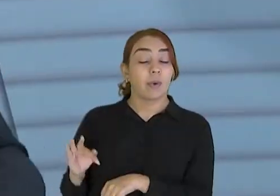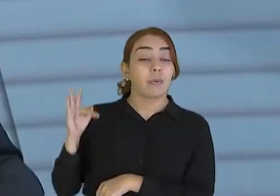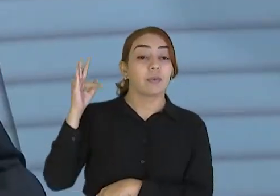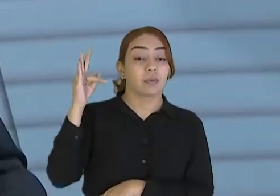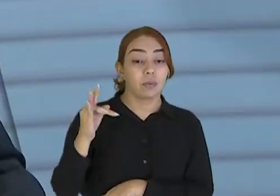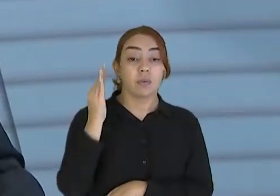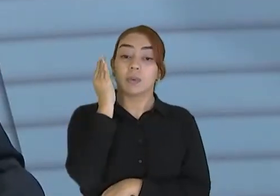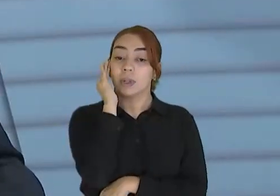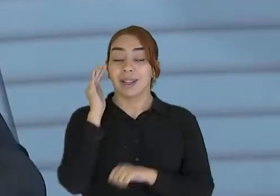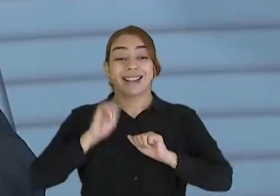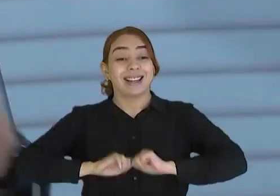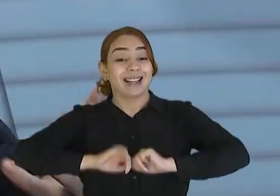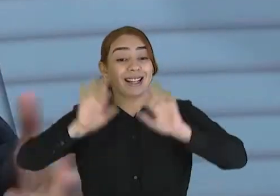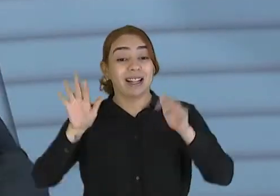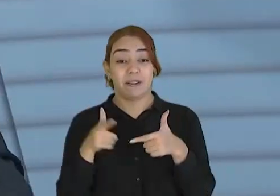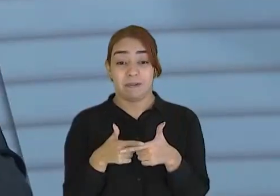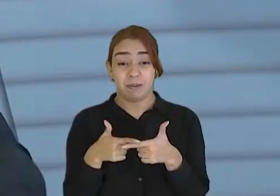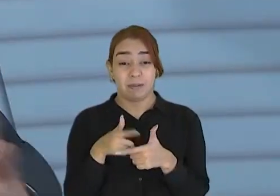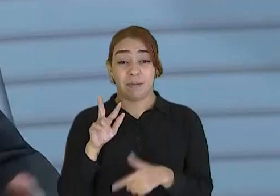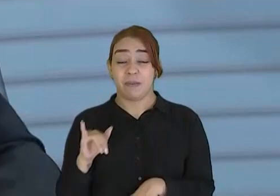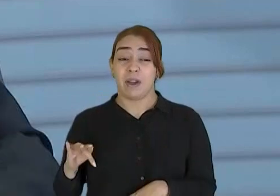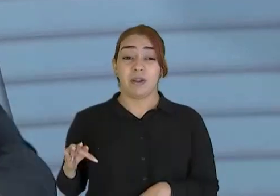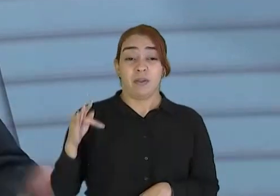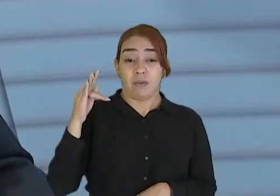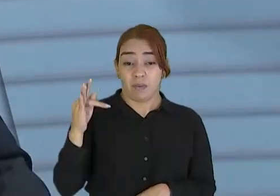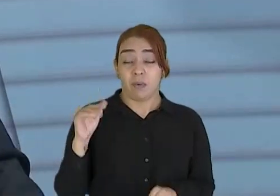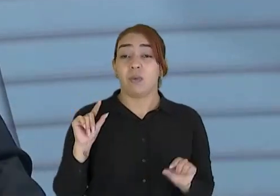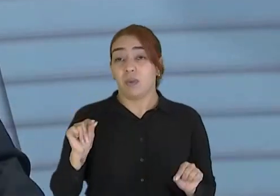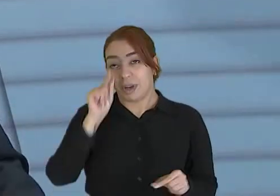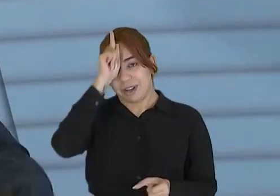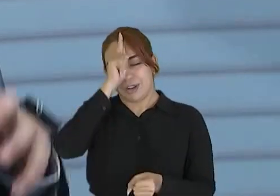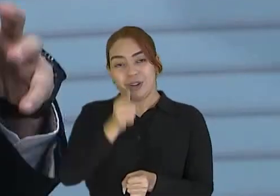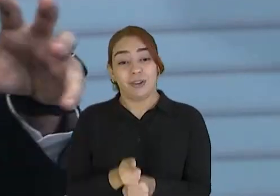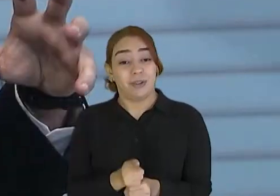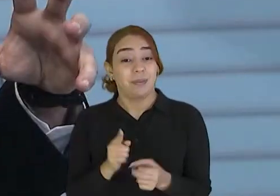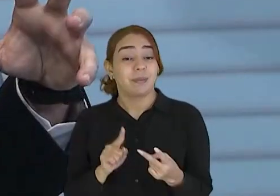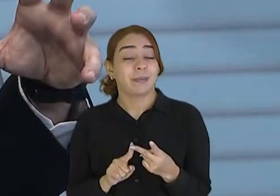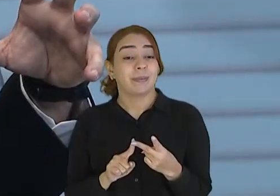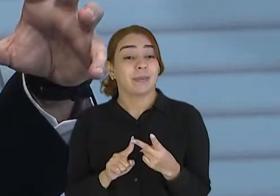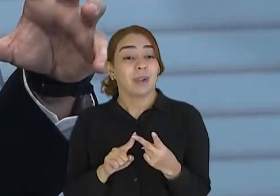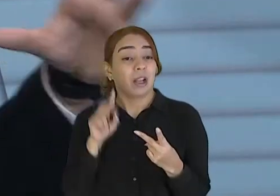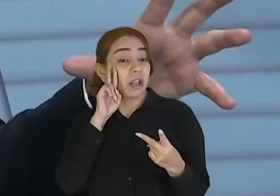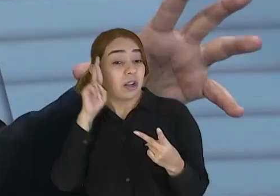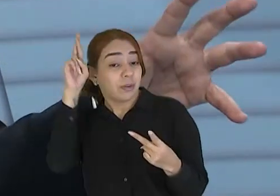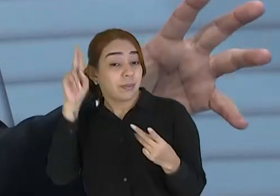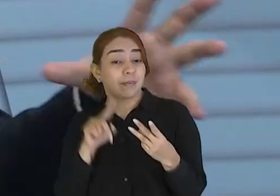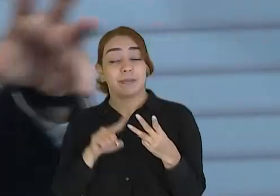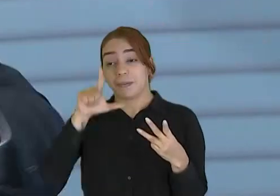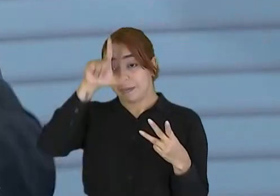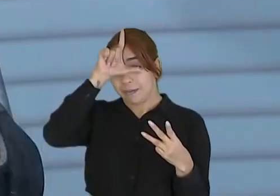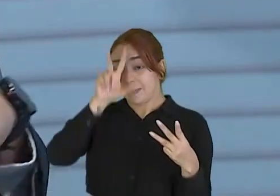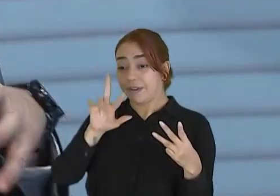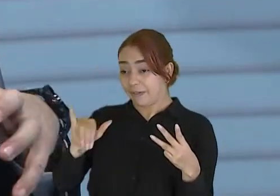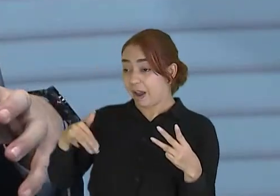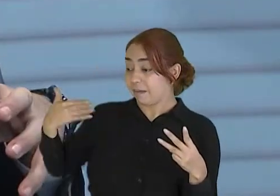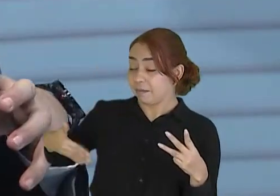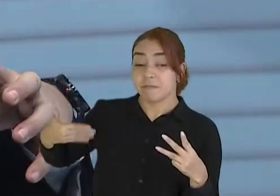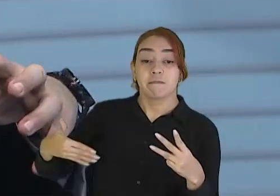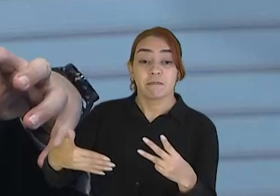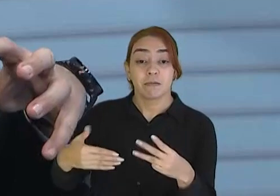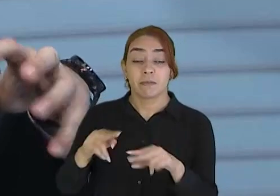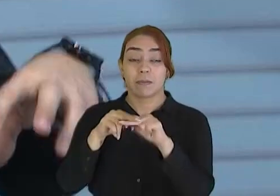compreender o que está acontecendo, porque um dia elas vão ser o quê? Nossos líderes, nossos gestores. Né? Então, é o grande papel dessa semana